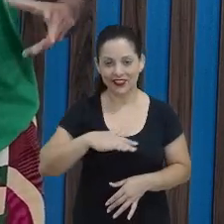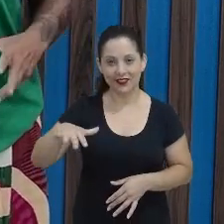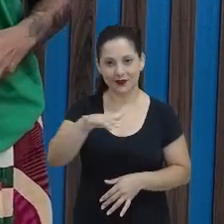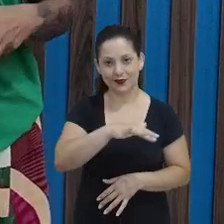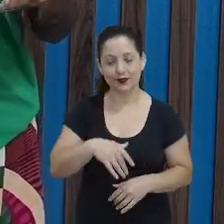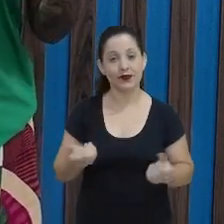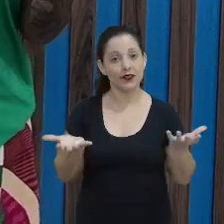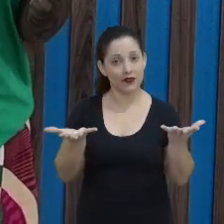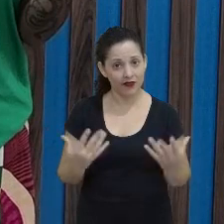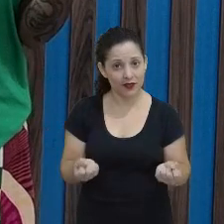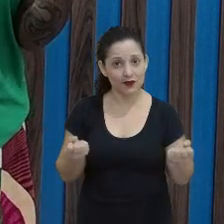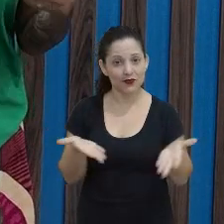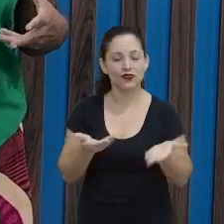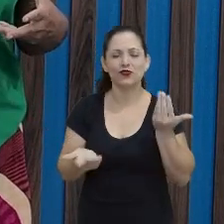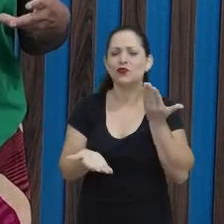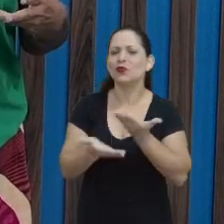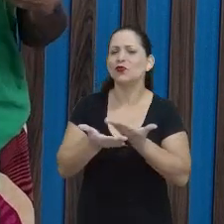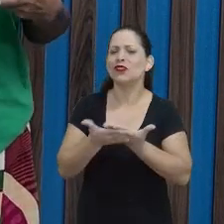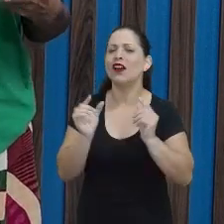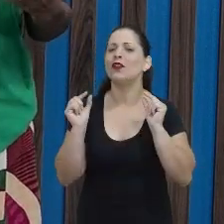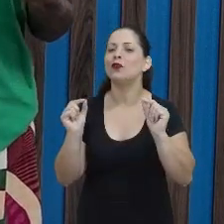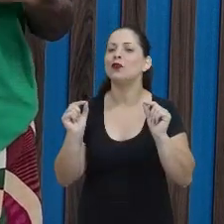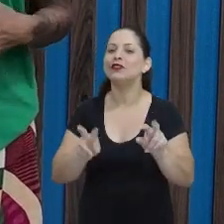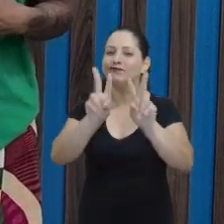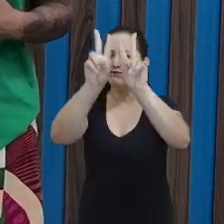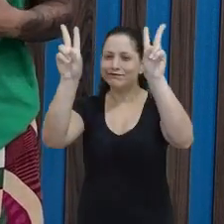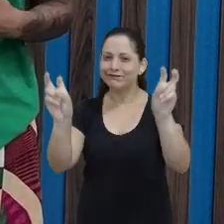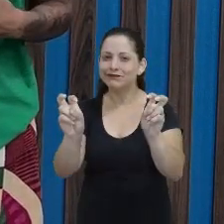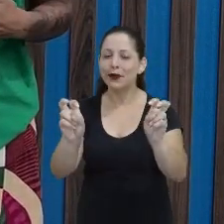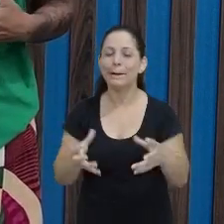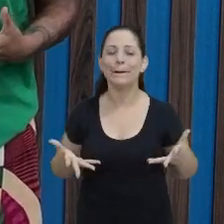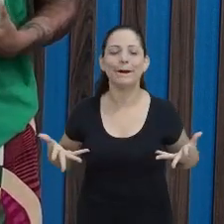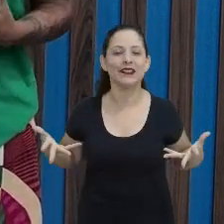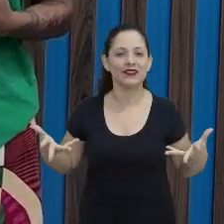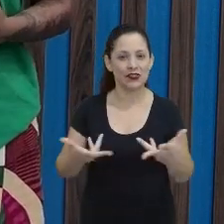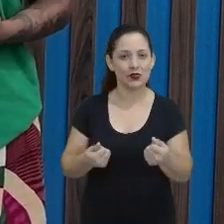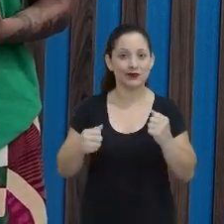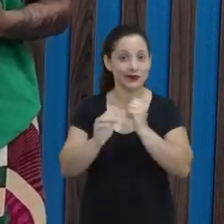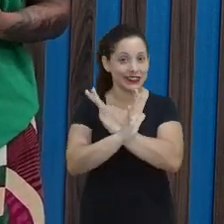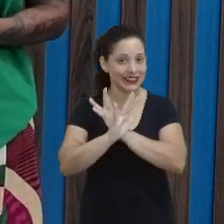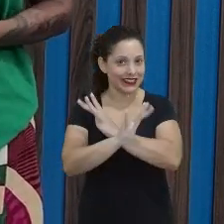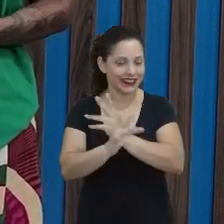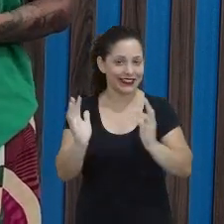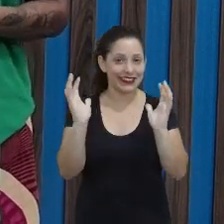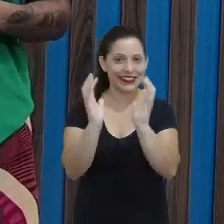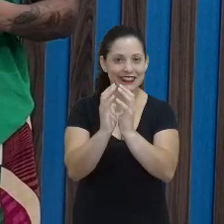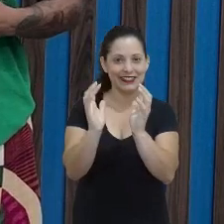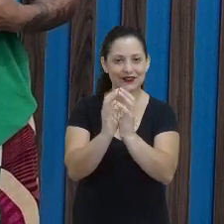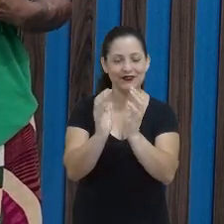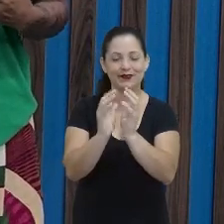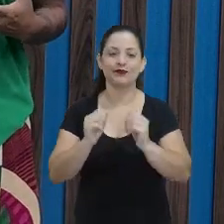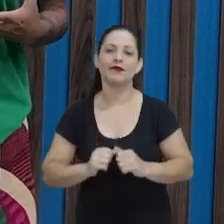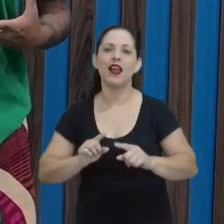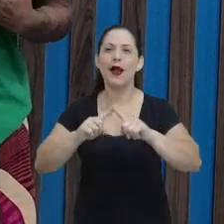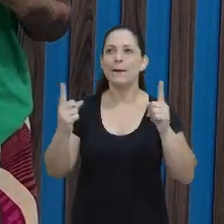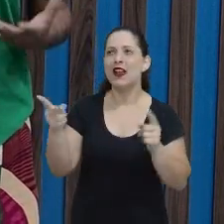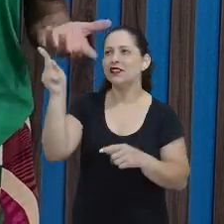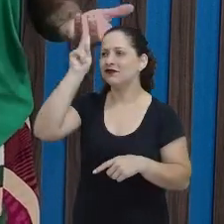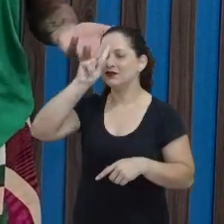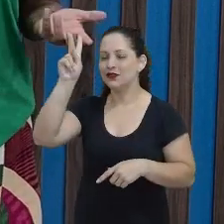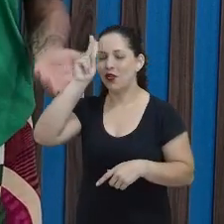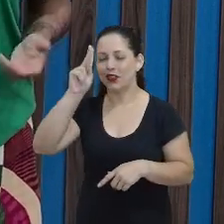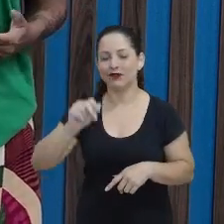Vamos falar de algo que eu gosto bastante, que é falar da nossa cidade. Gostaria de lembrar isso para vocês. Ah, professora, mas isso é história?